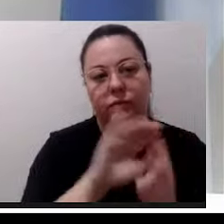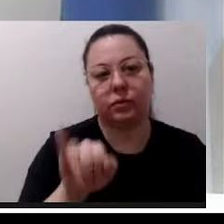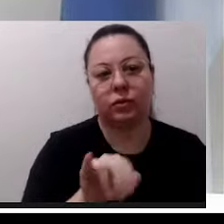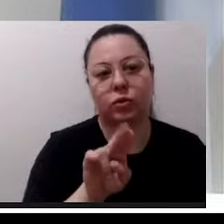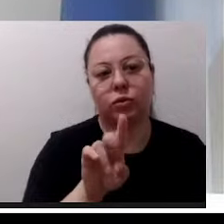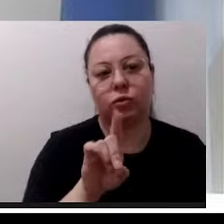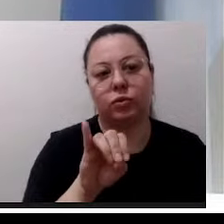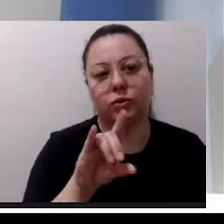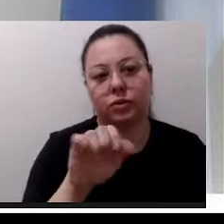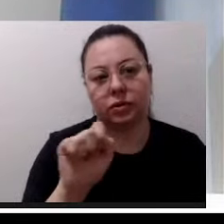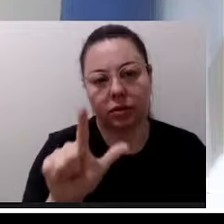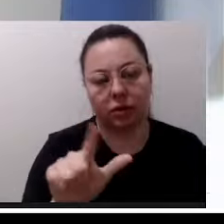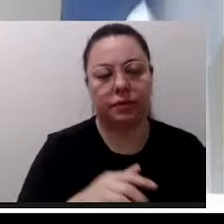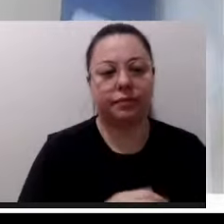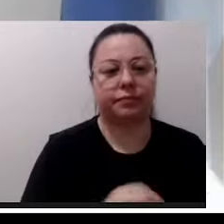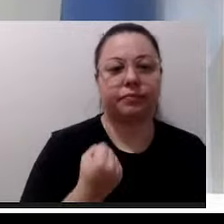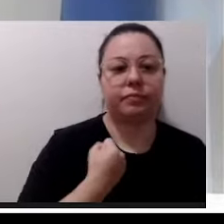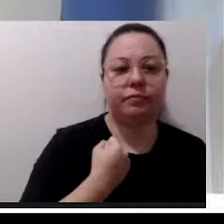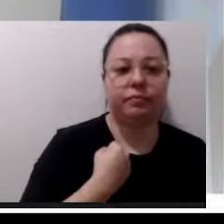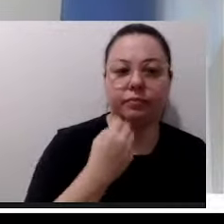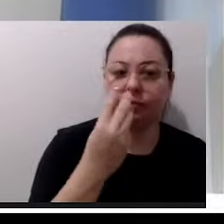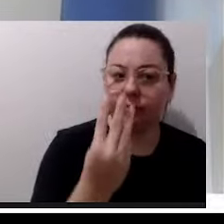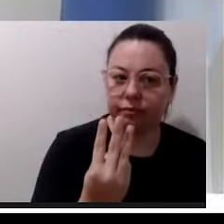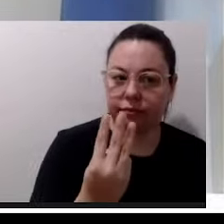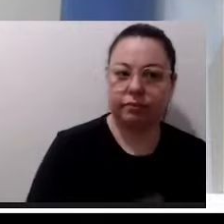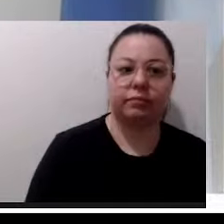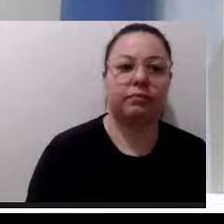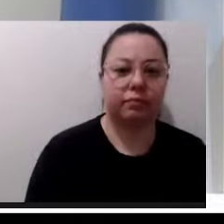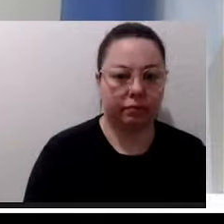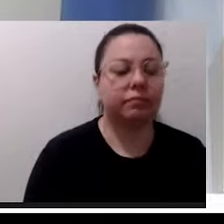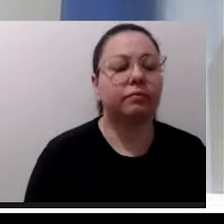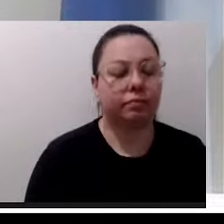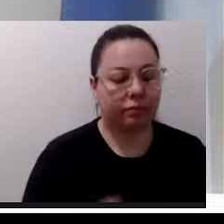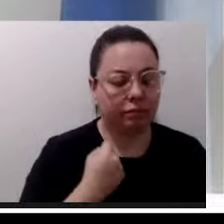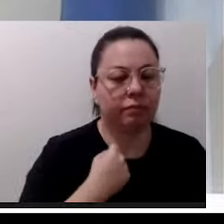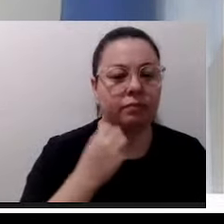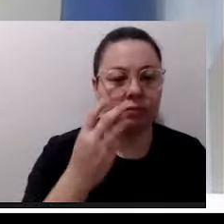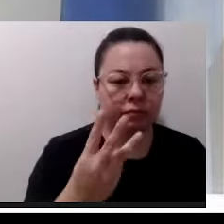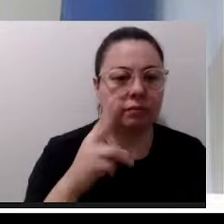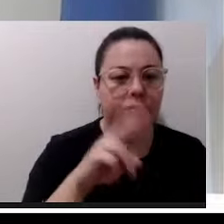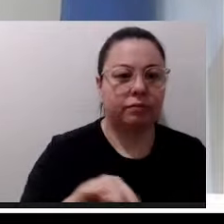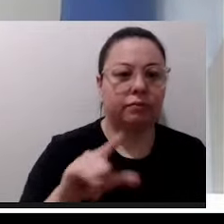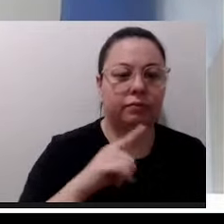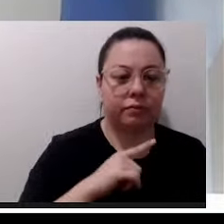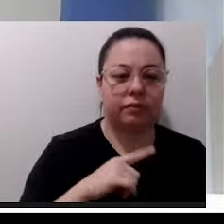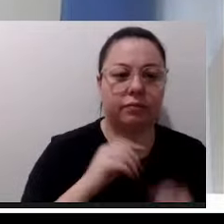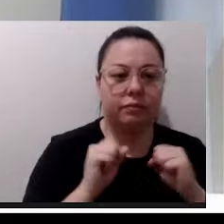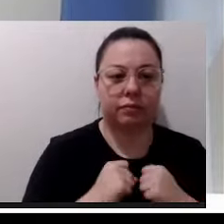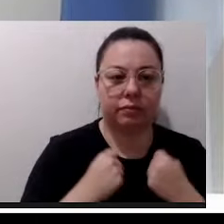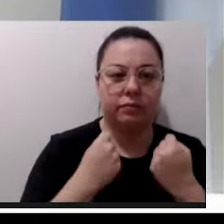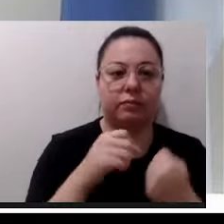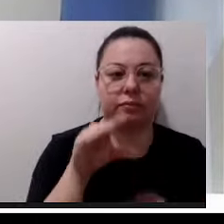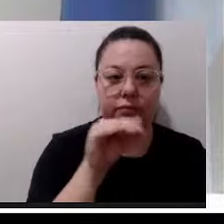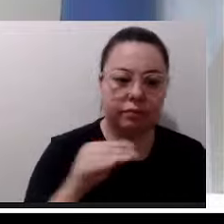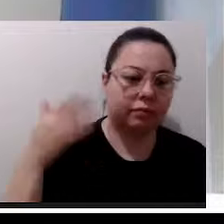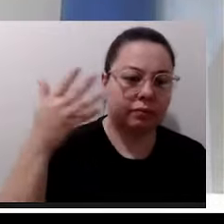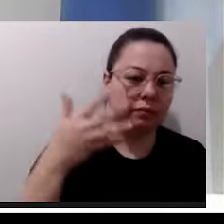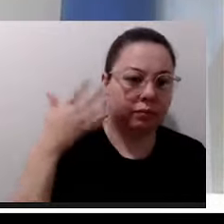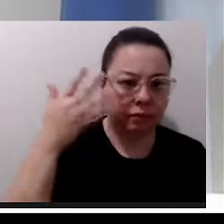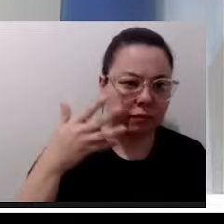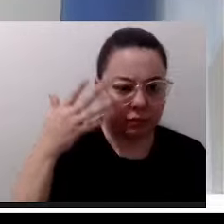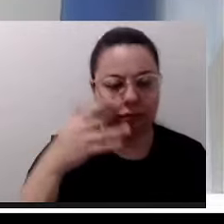3, porque nele haverá sustentação oral, tanto da recorrente como do